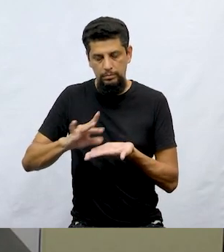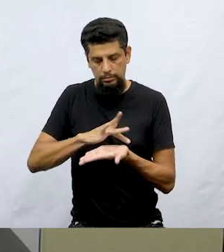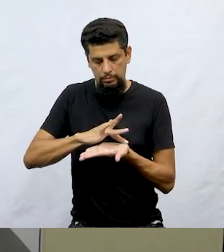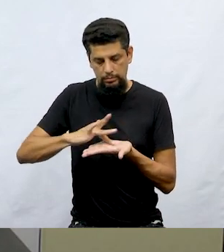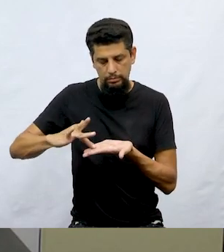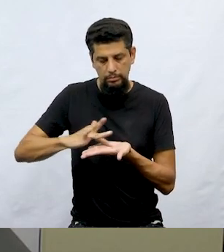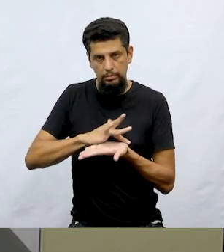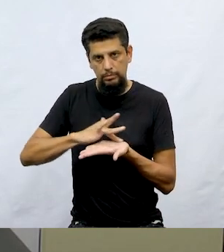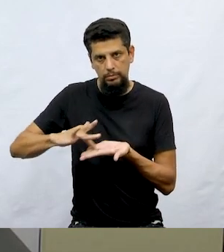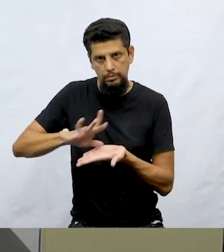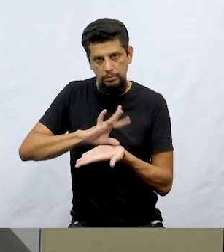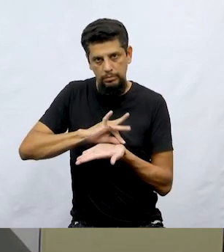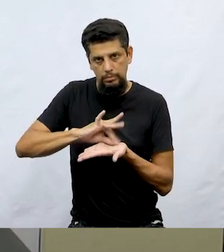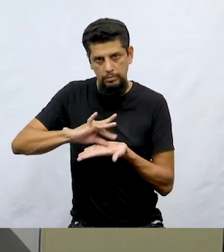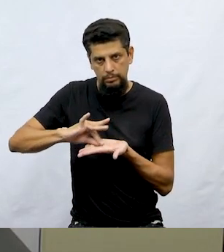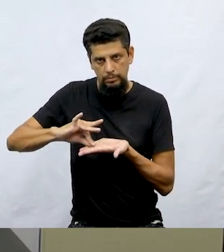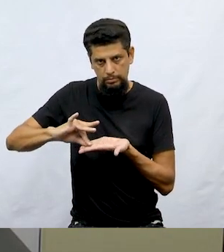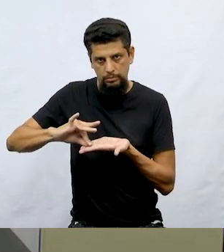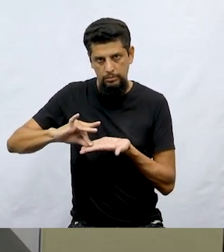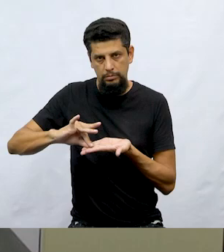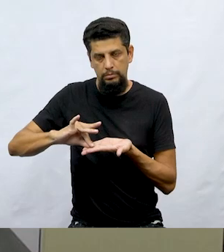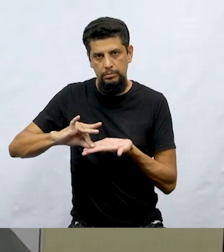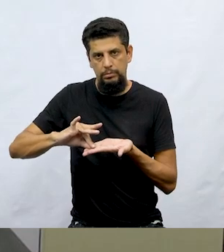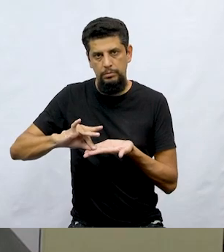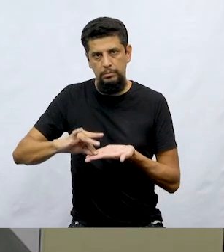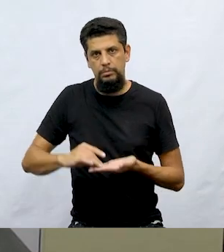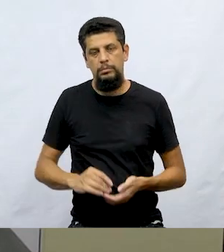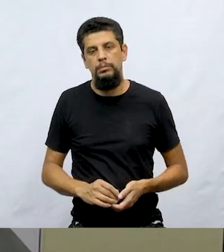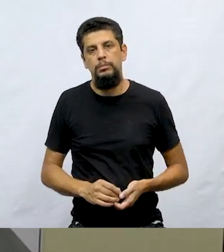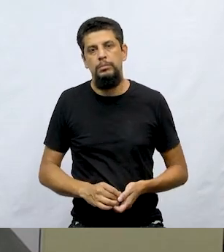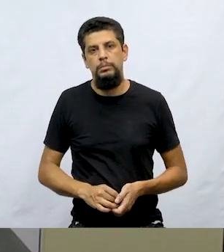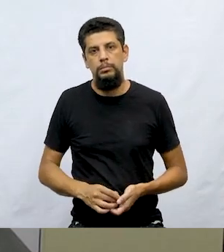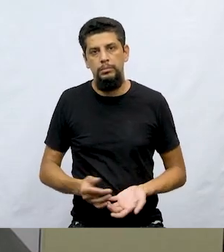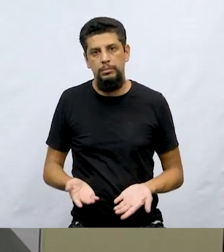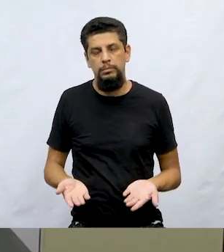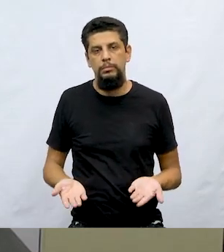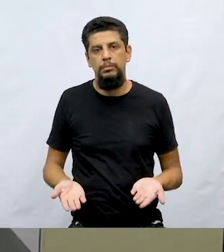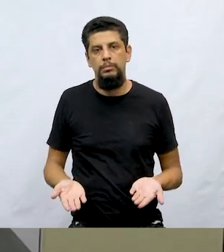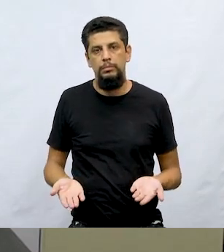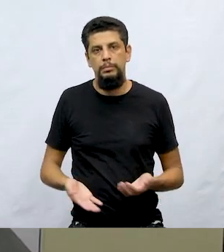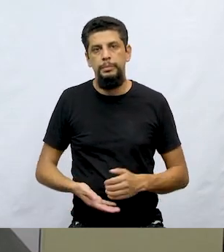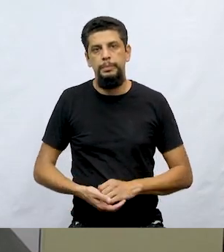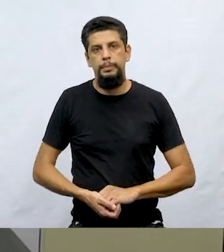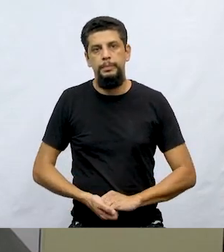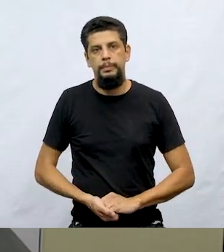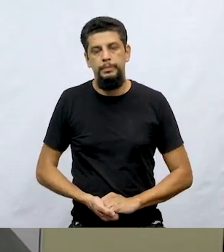Vamos passar o dedo de novo para fazer a marca, que é o vinco que a gente chama.